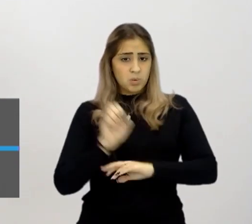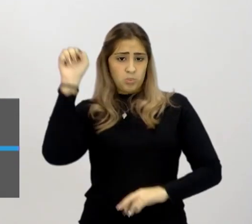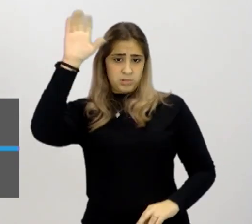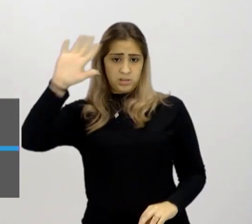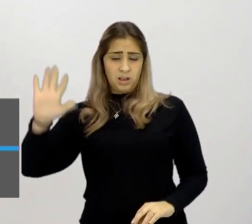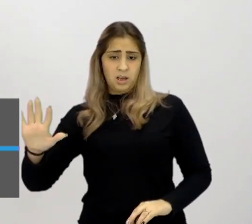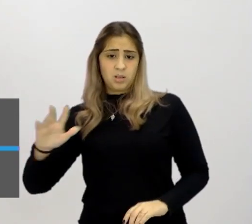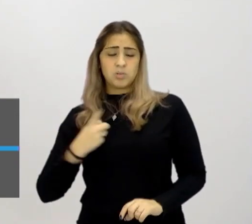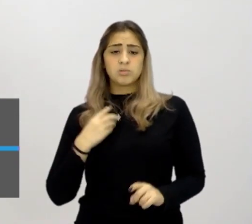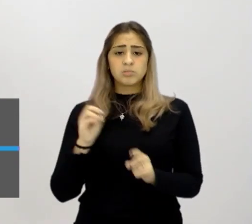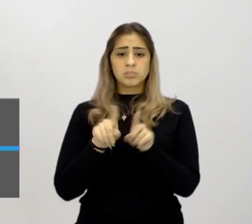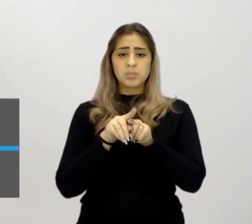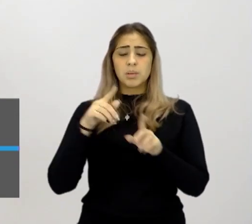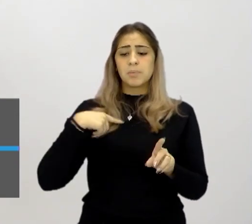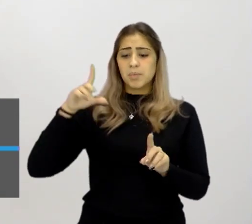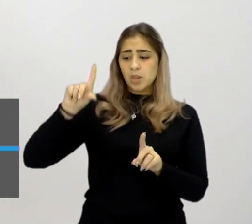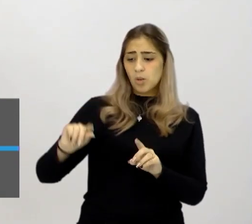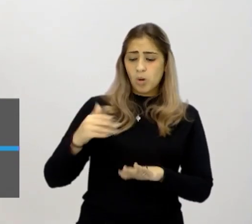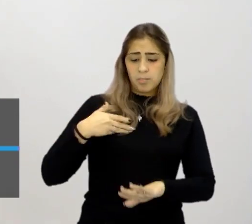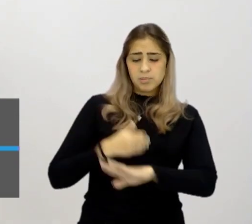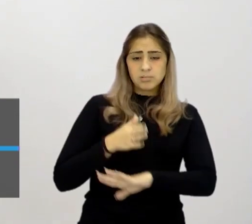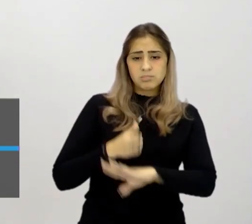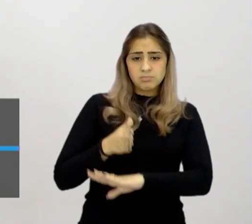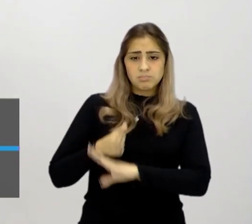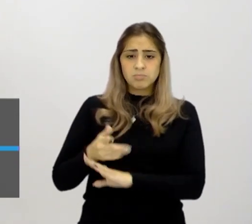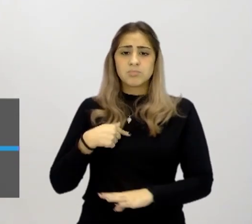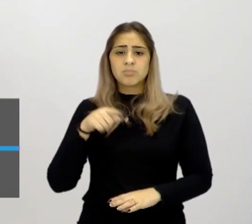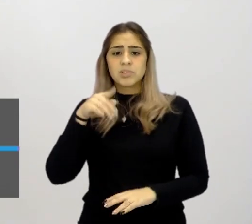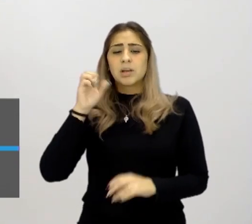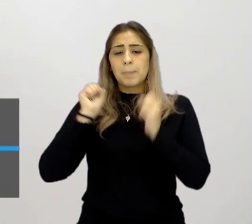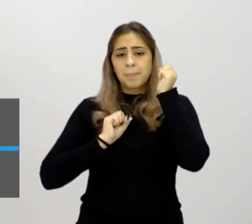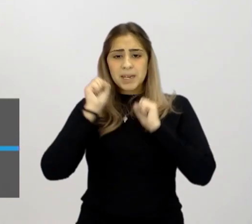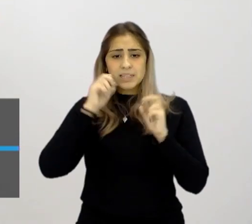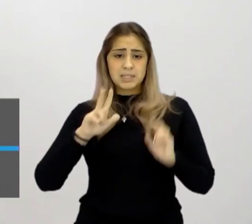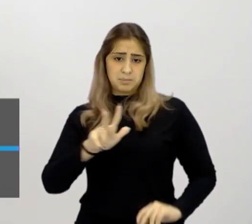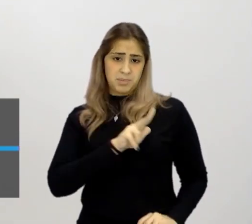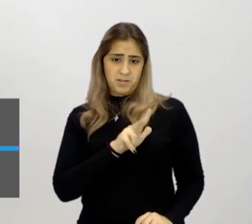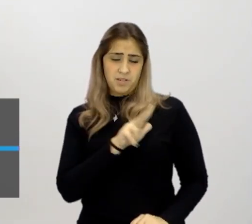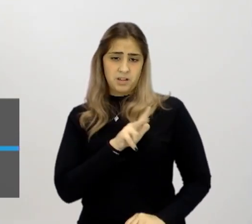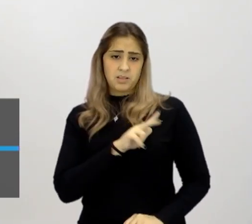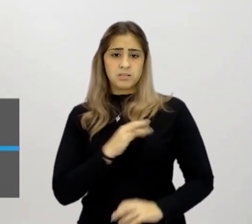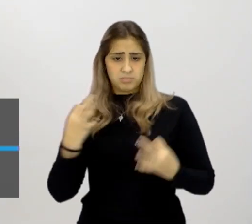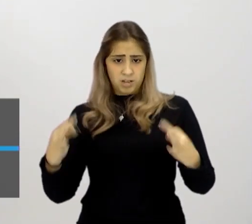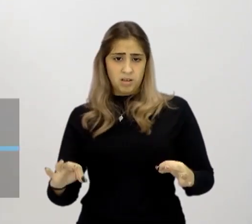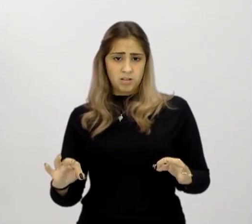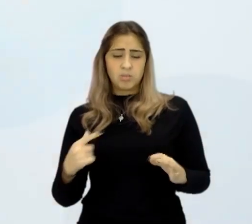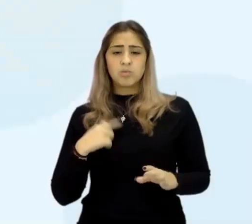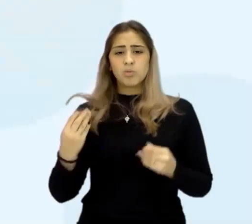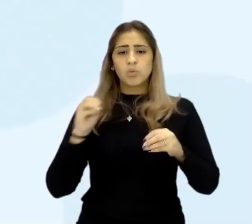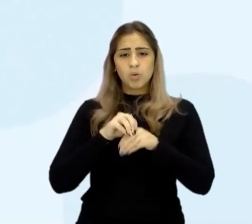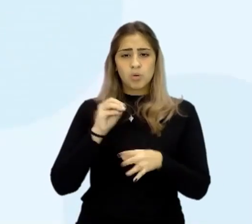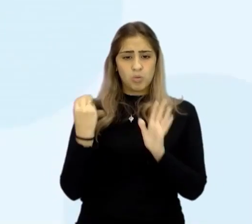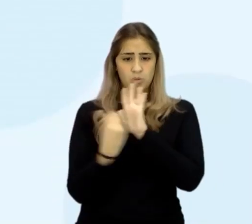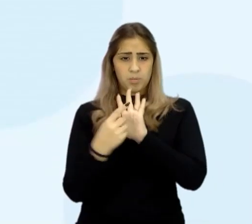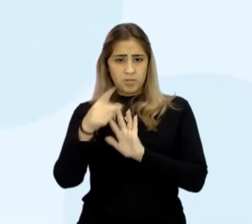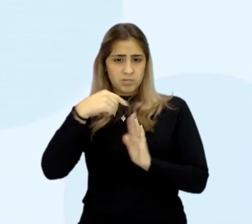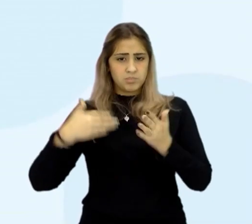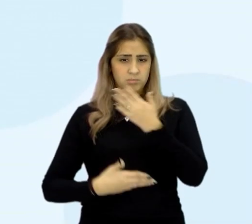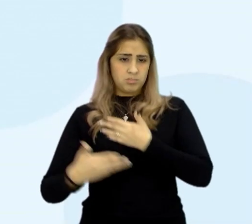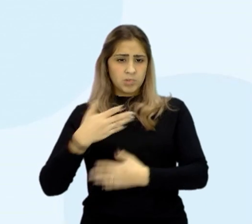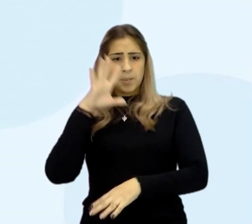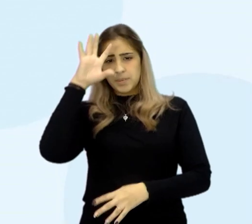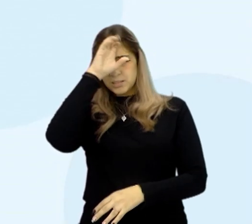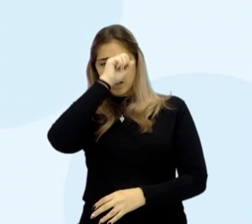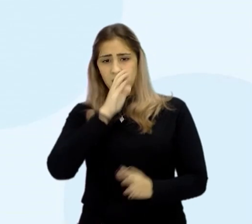participação das multinacionais e das empresas privadas. Certo? E aí eu vou colocar na tela para vocês a situação de